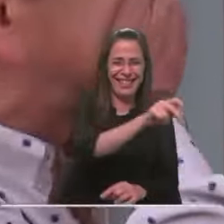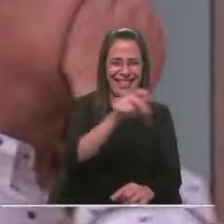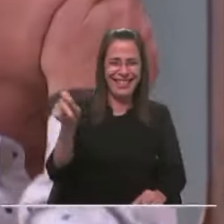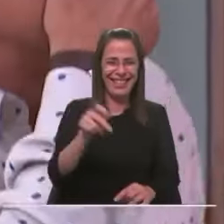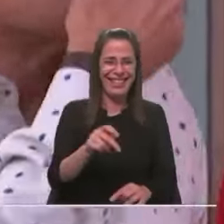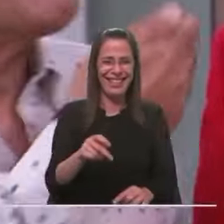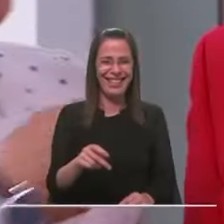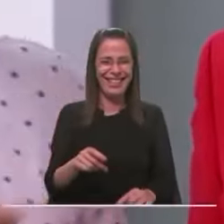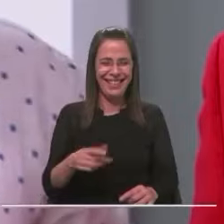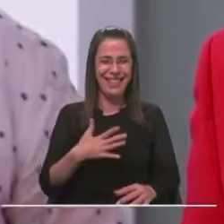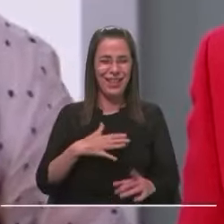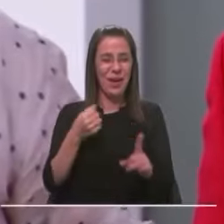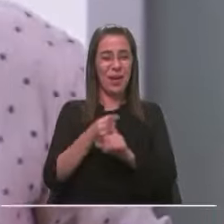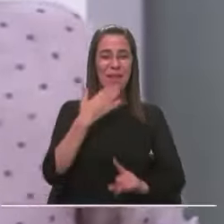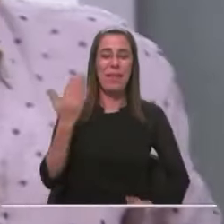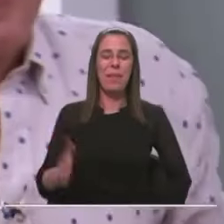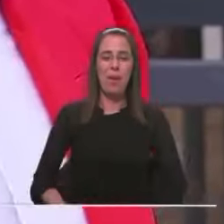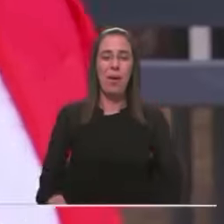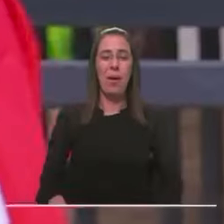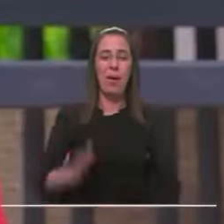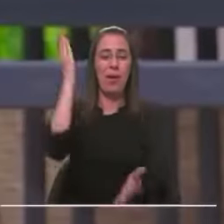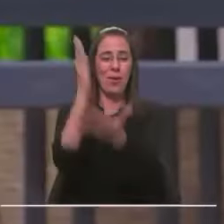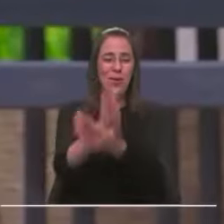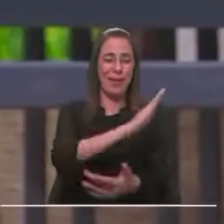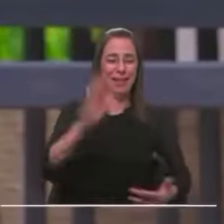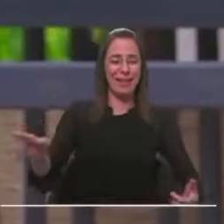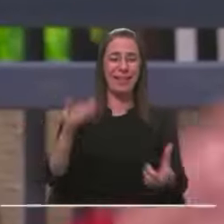Não gostaram do meu desafio matinal? Ai, ó, oh, Carolina, não nunca gostaram. Mais. Não